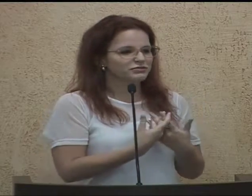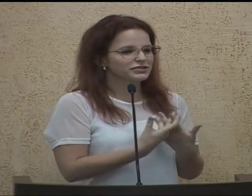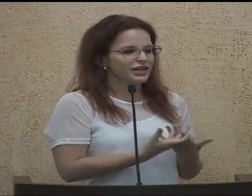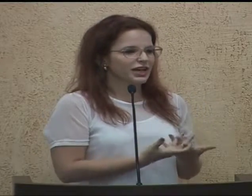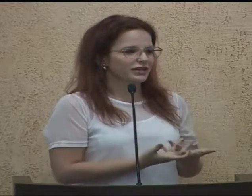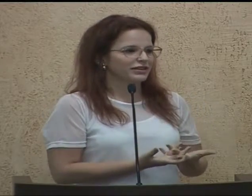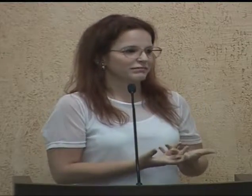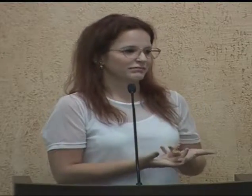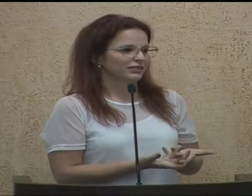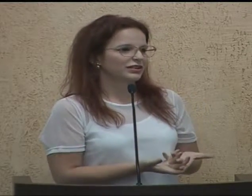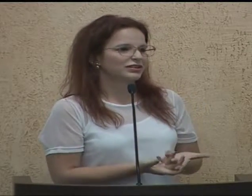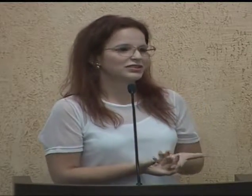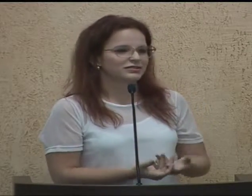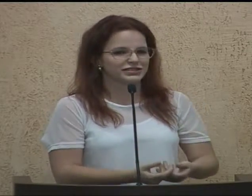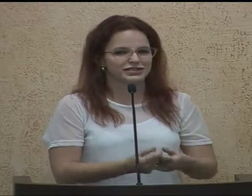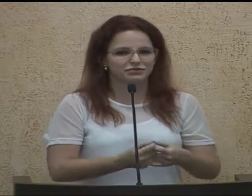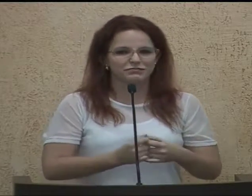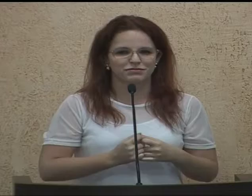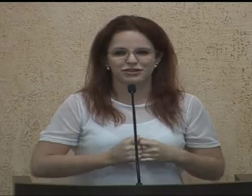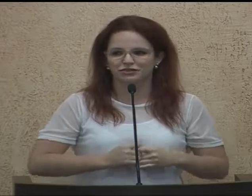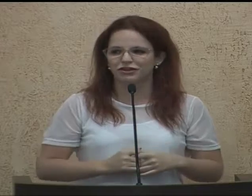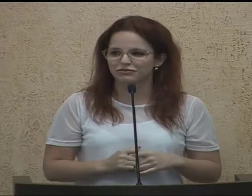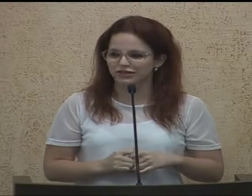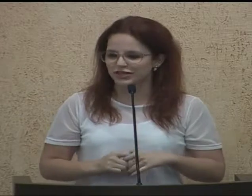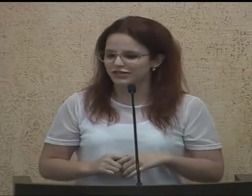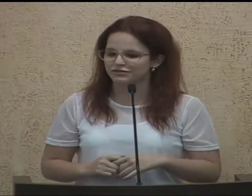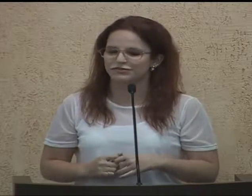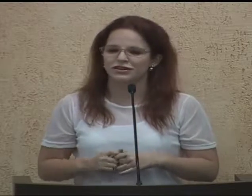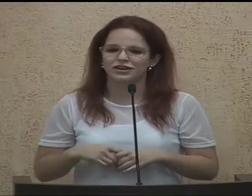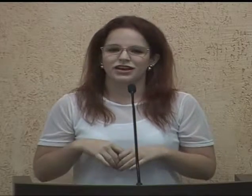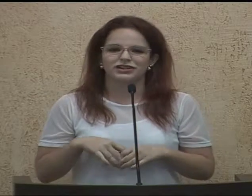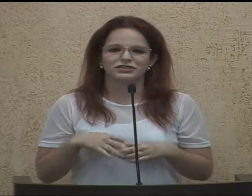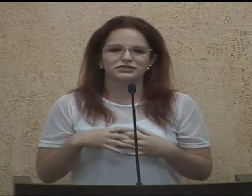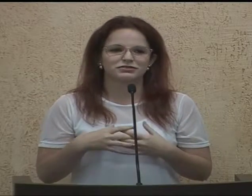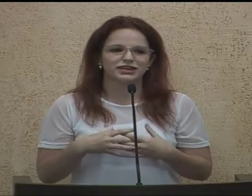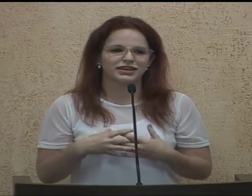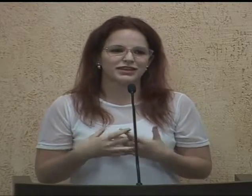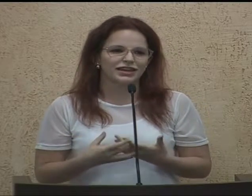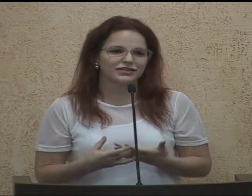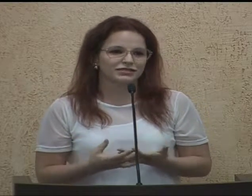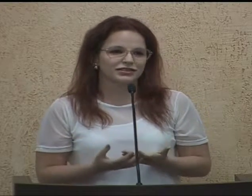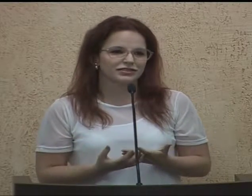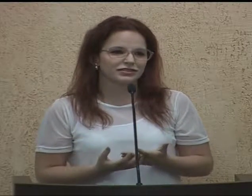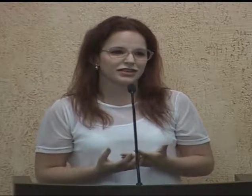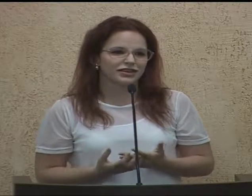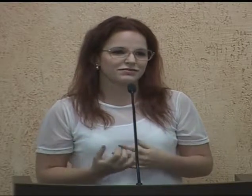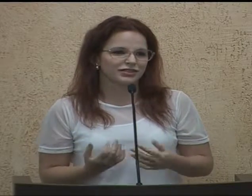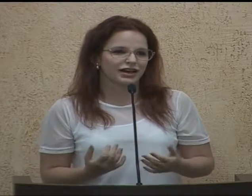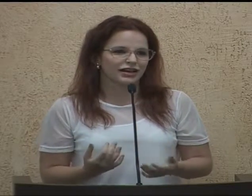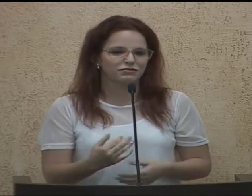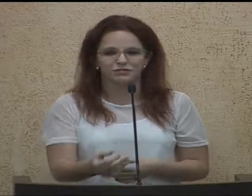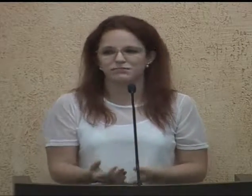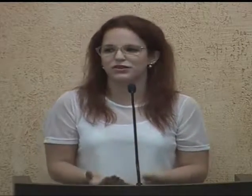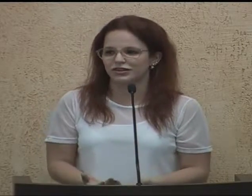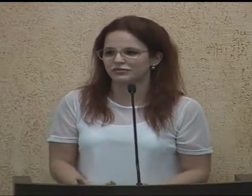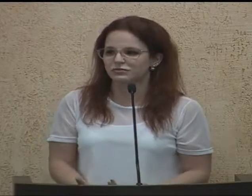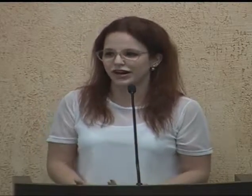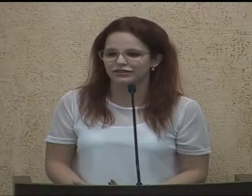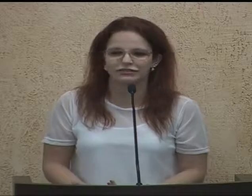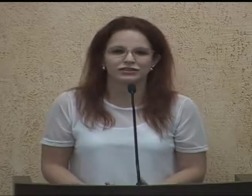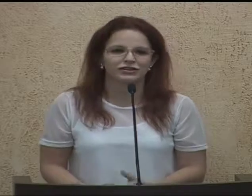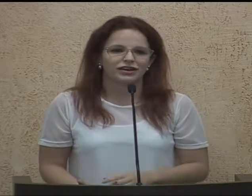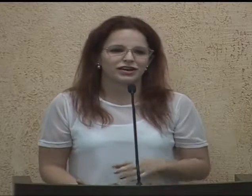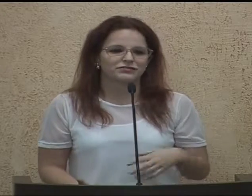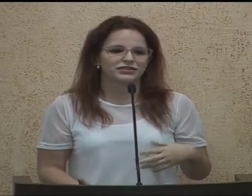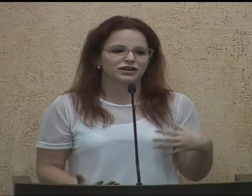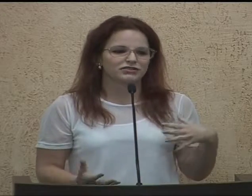gente consegue já fazer esse acompanhamento logo no início, a gente consegue até evitar uma piora no